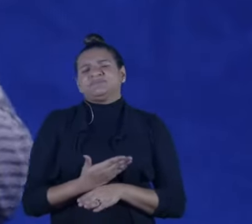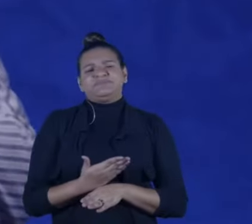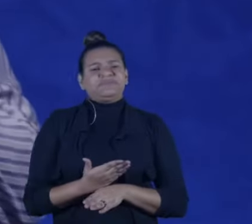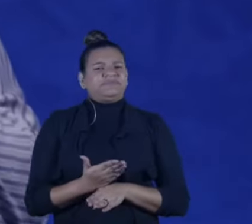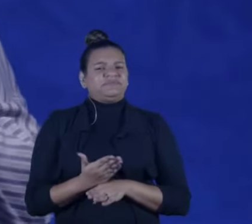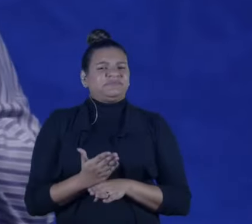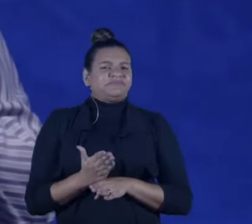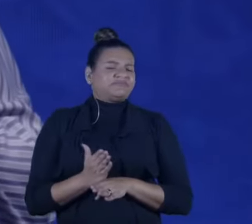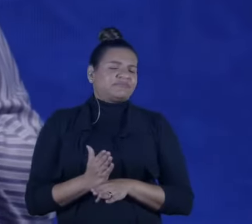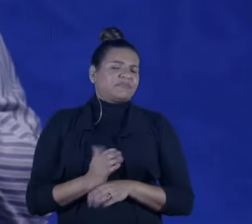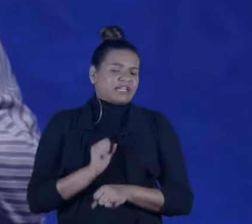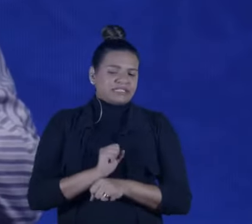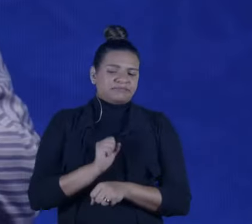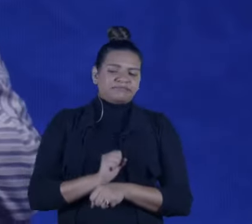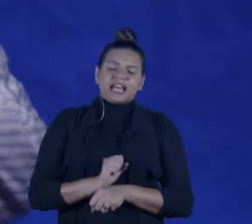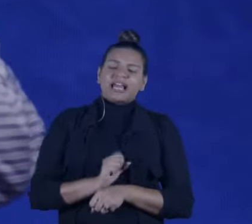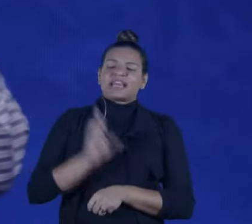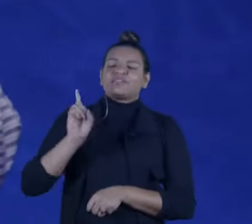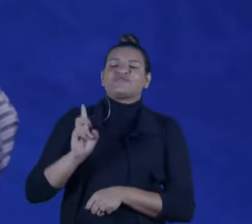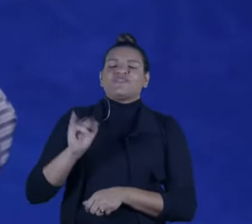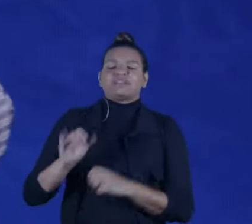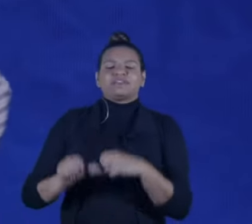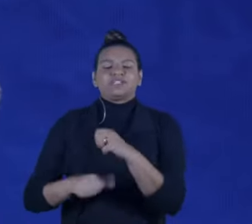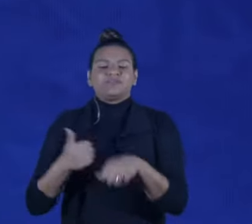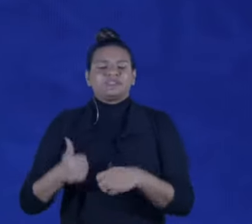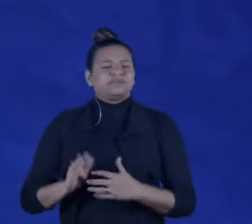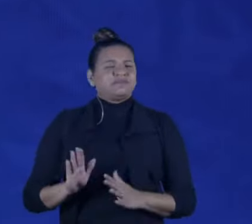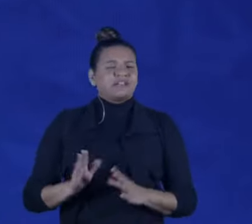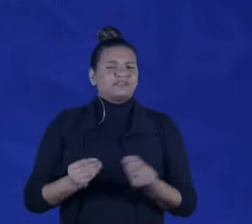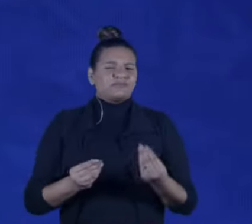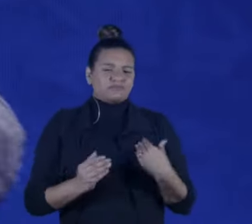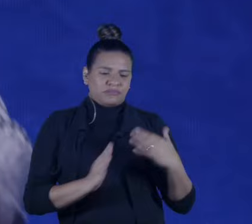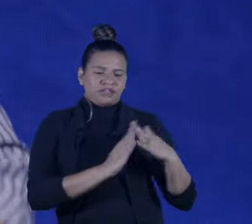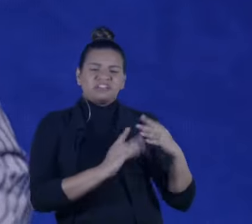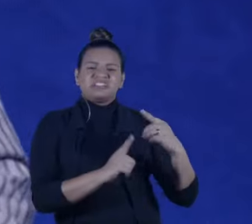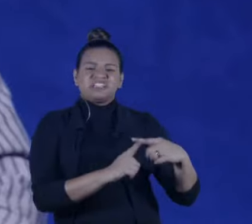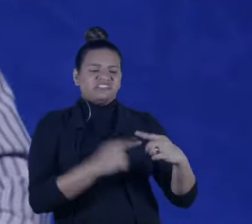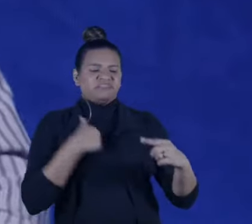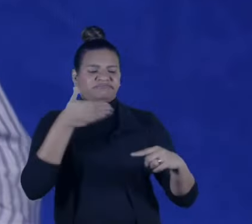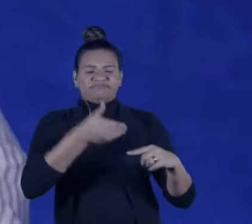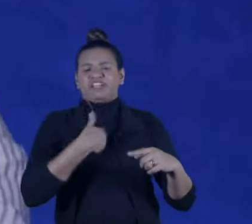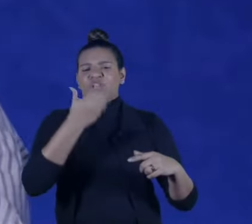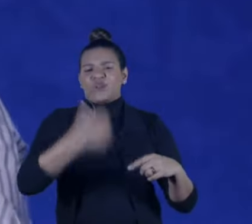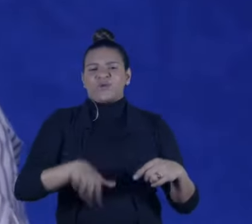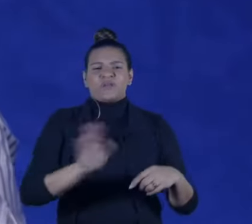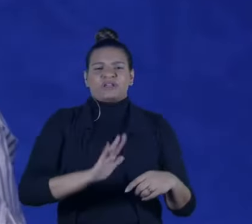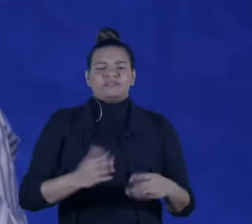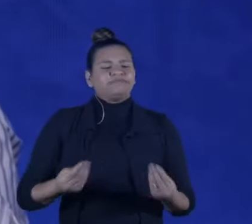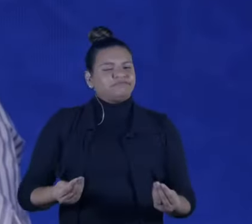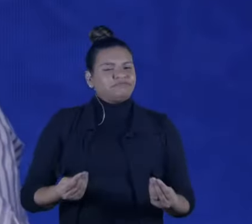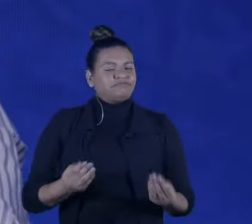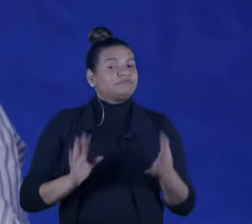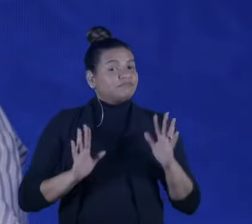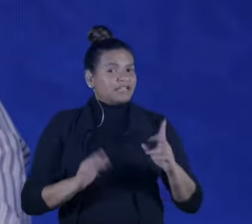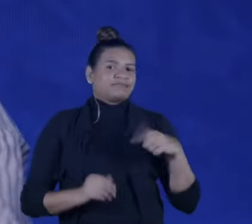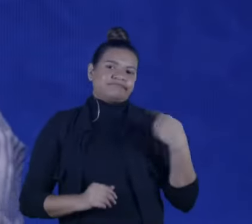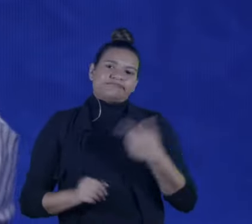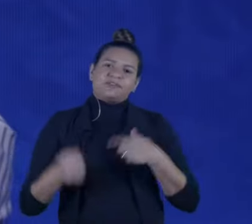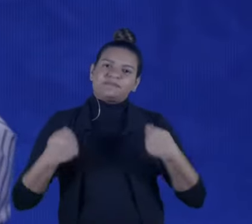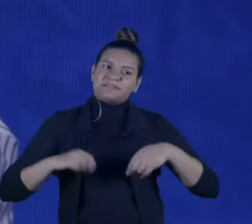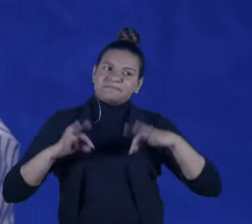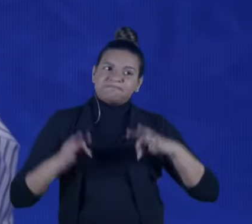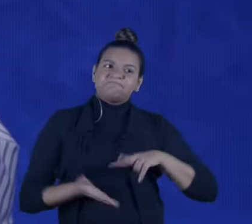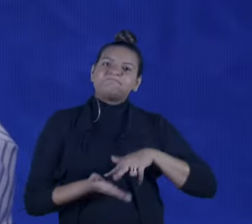e da transformação. Porque a igreja é o lugar onde todos nós devemos